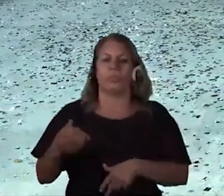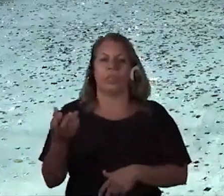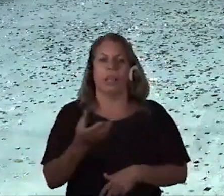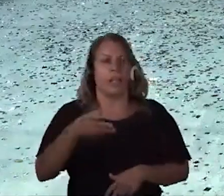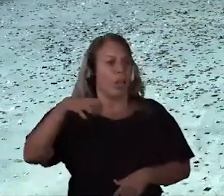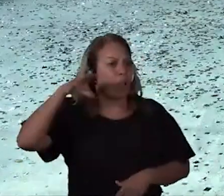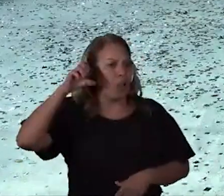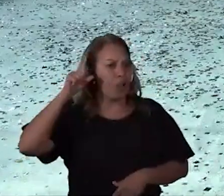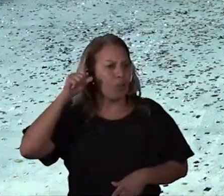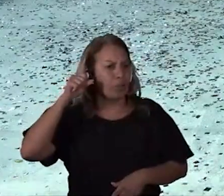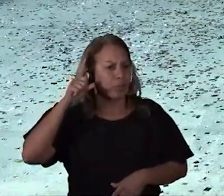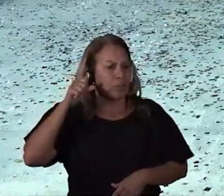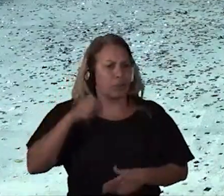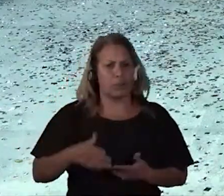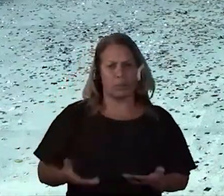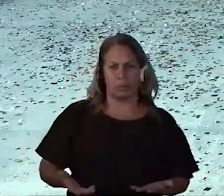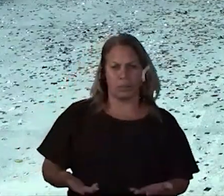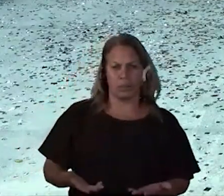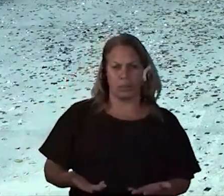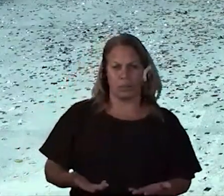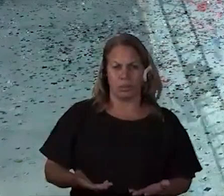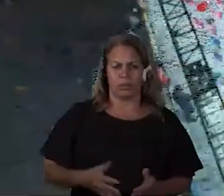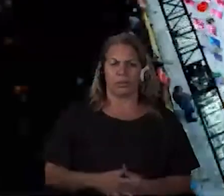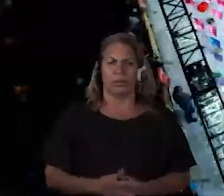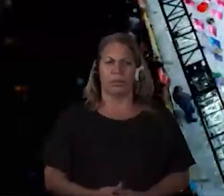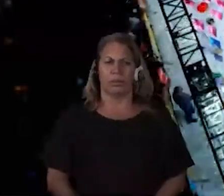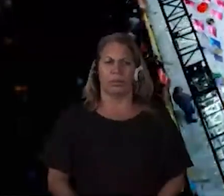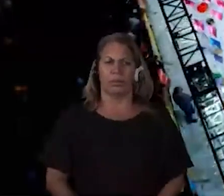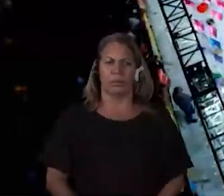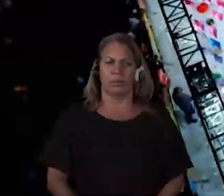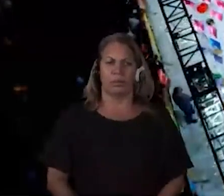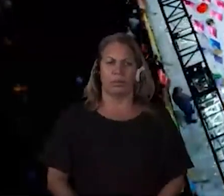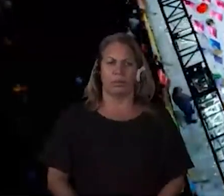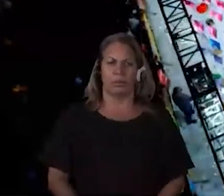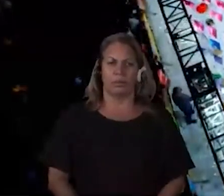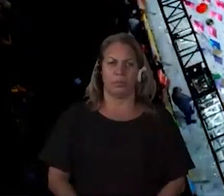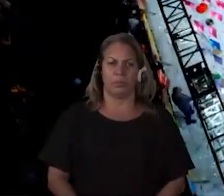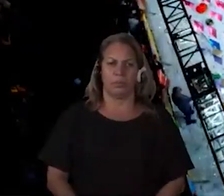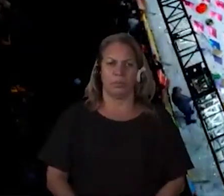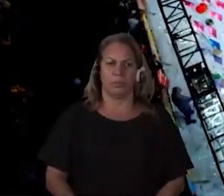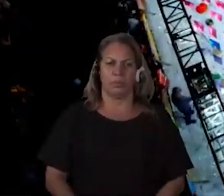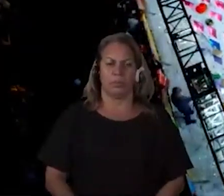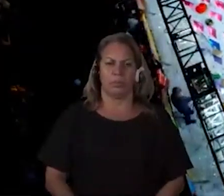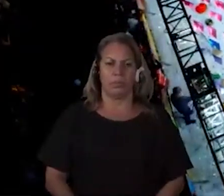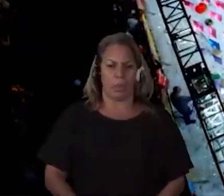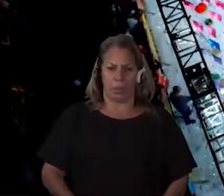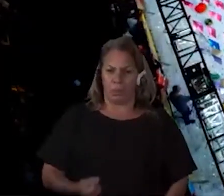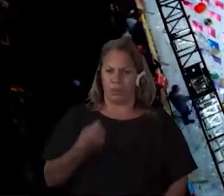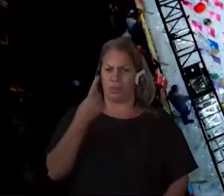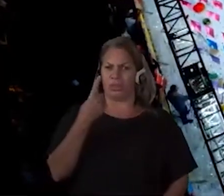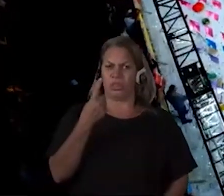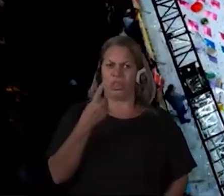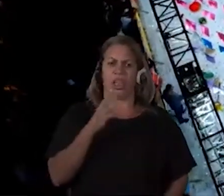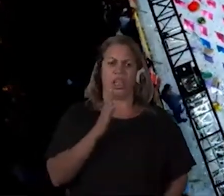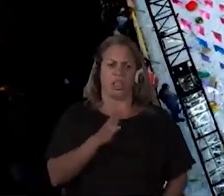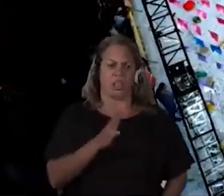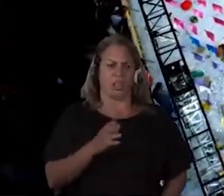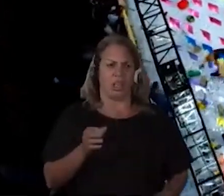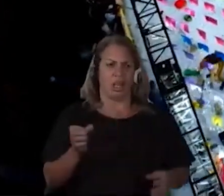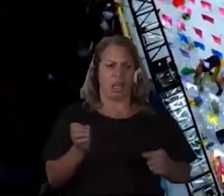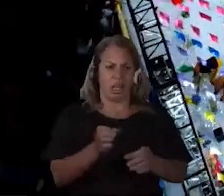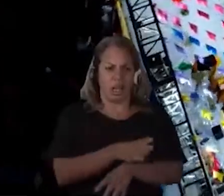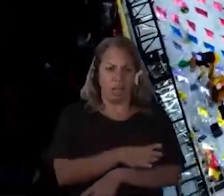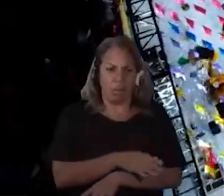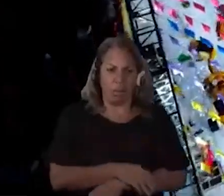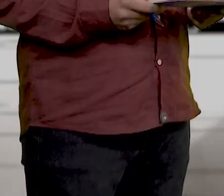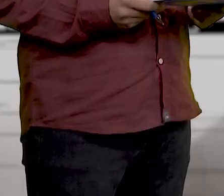que precisam ser vistas, assim, bem vistas mesmo, porque elas demonstram, contam uma parte, assim, importante da história, e se a